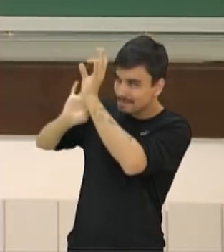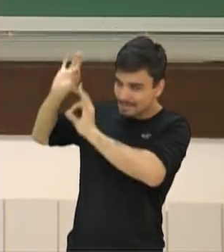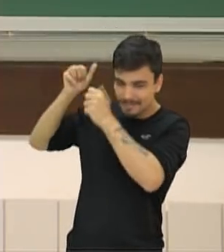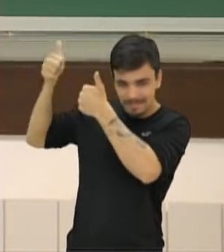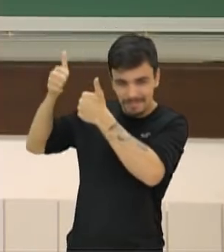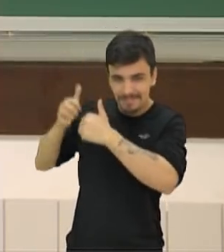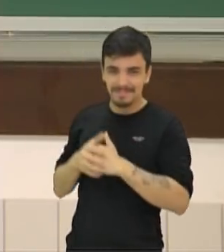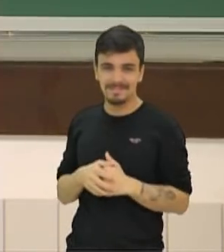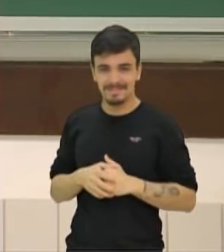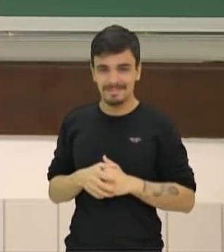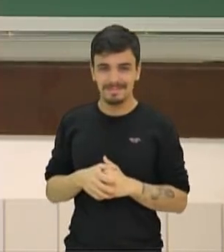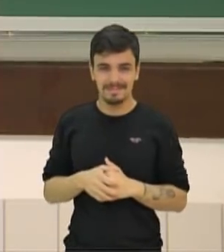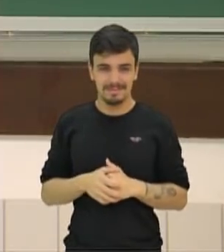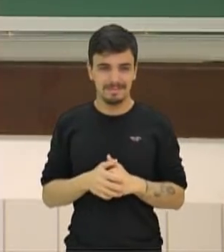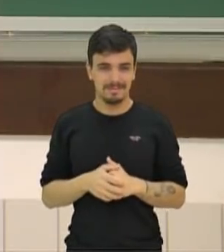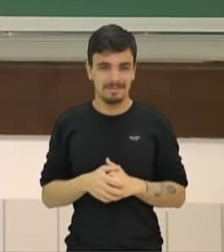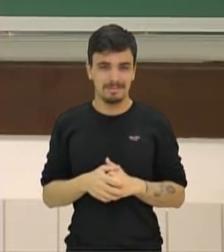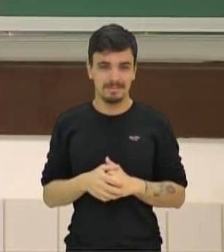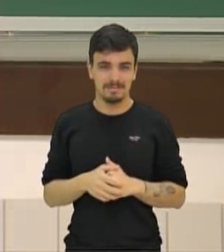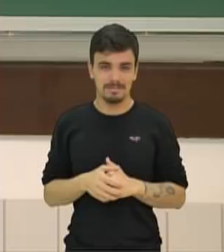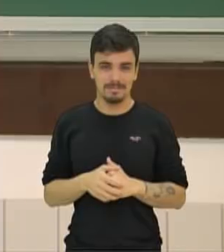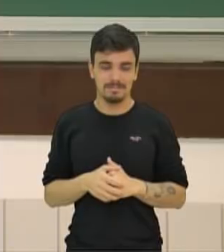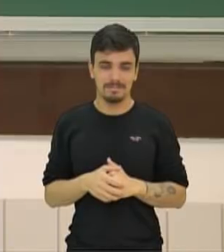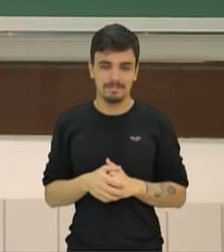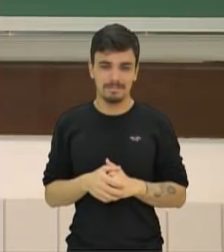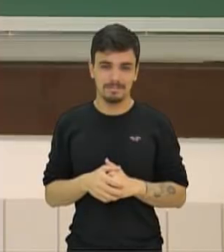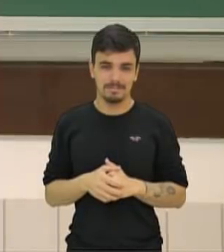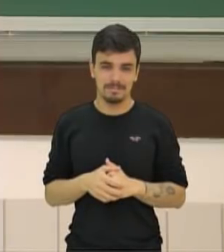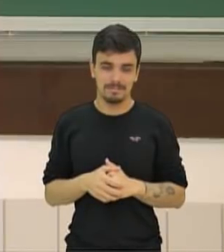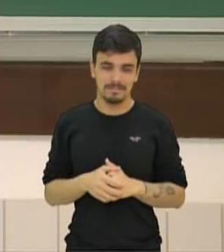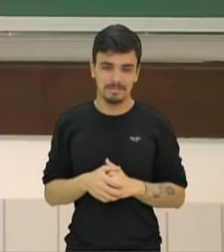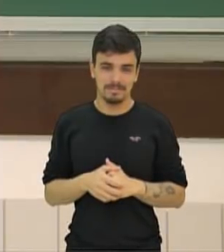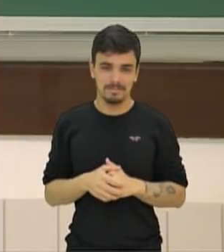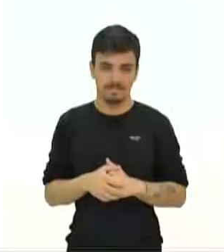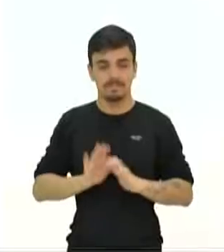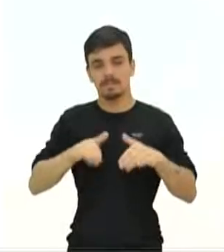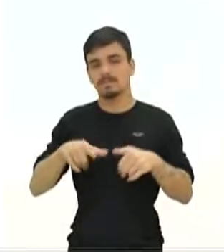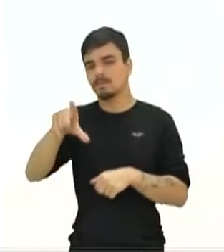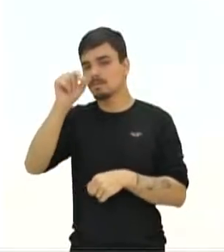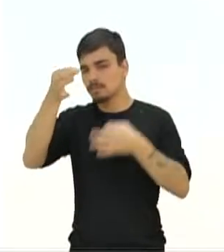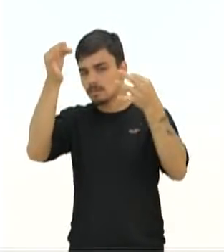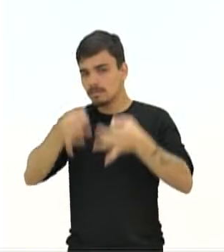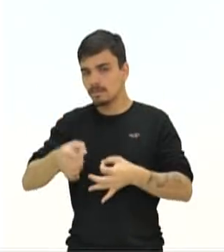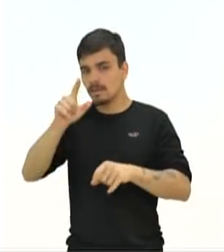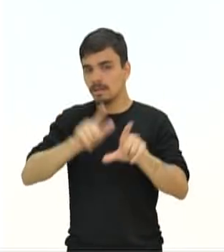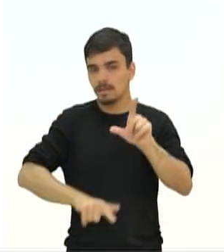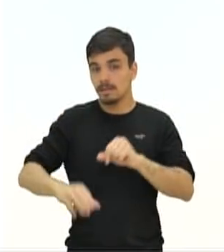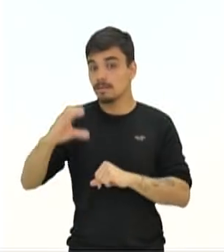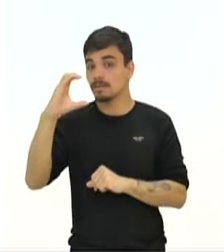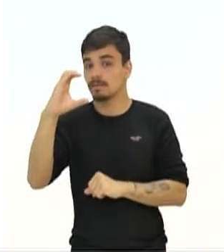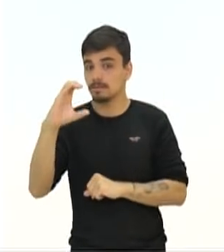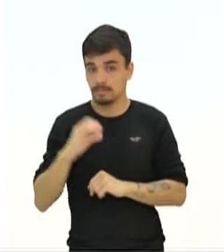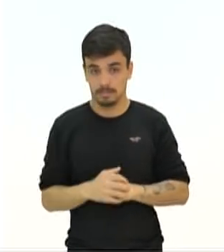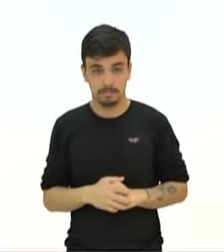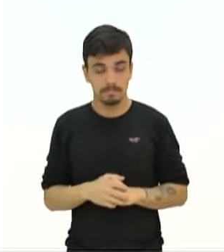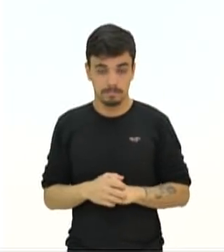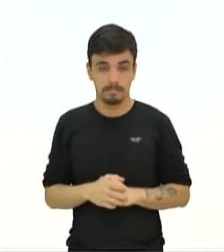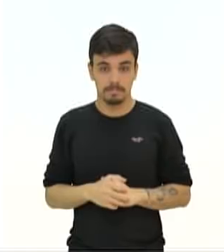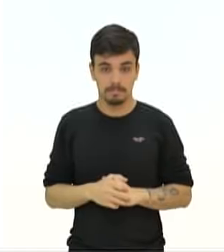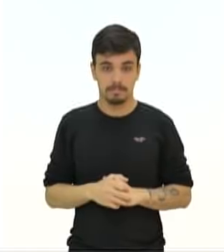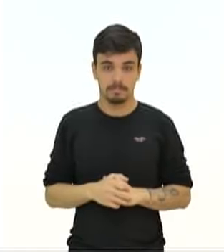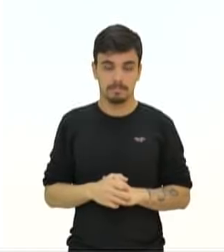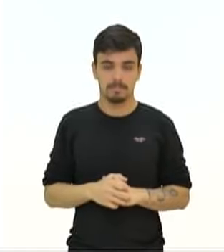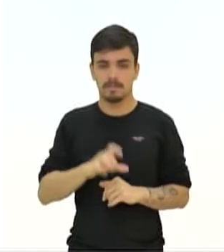Preparado? Então, beleza. Então, vamos lá. Alternativa correta, a letra C, né?